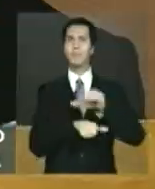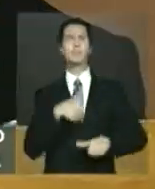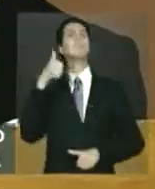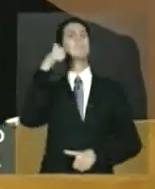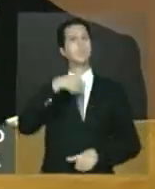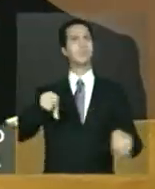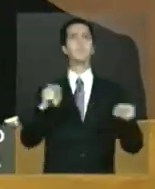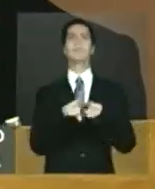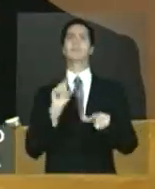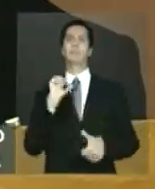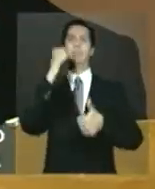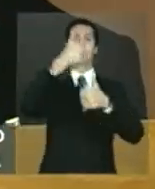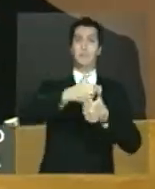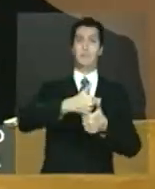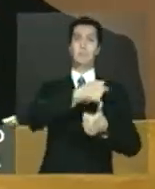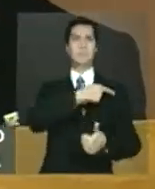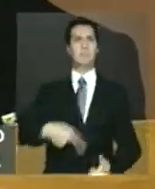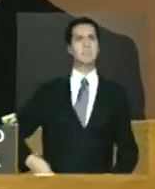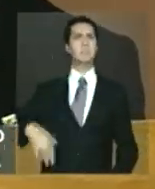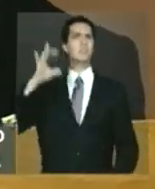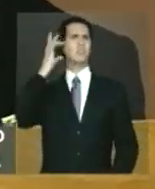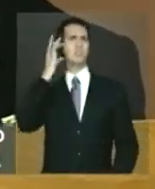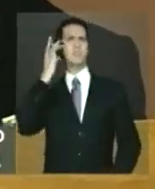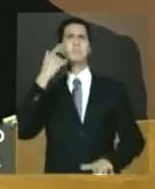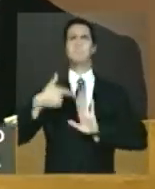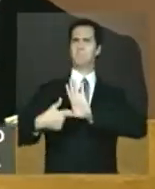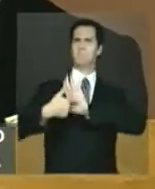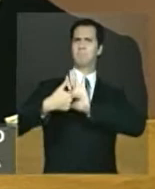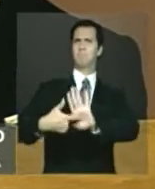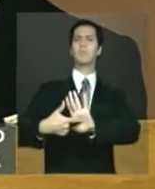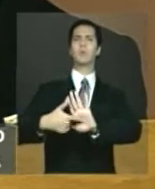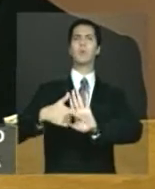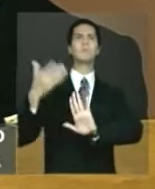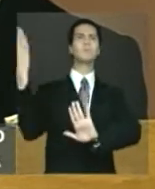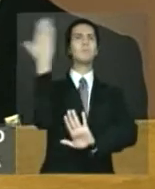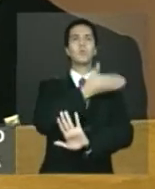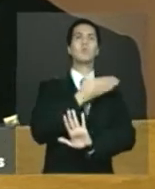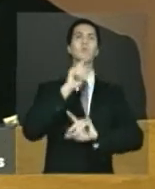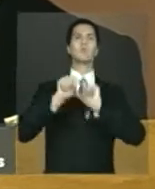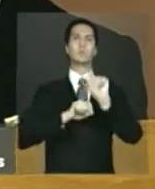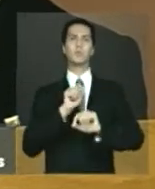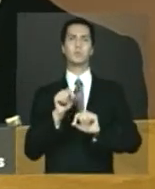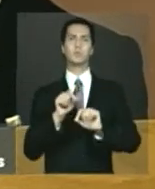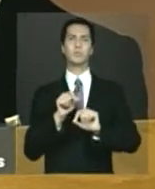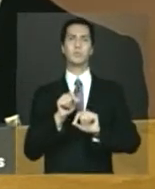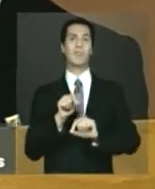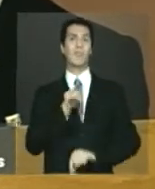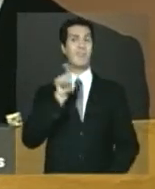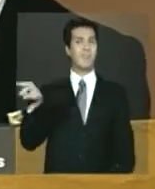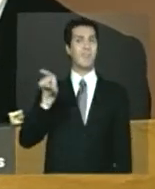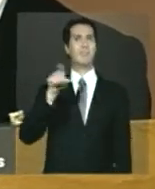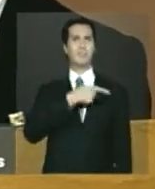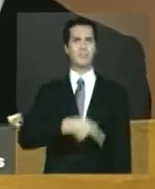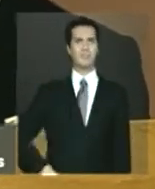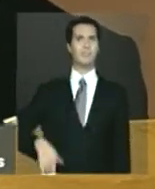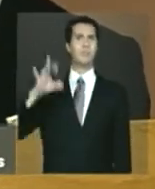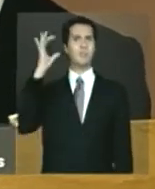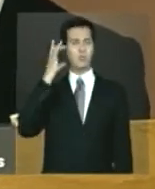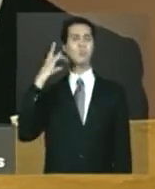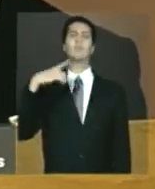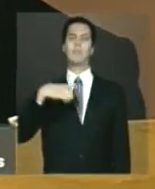sinaliza não é no simbólico não é concreto para uma que ela está